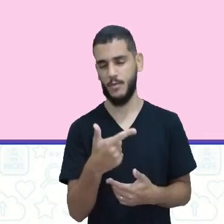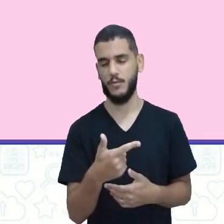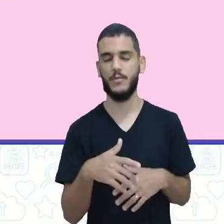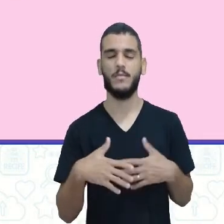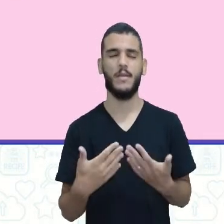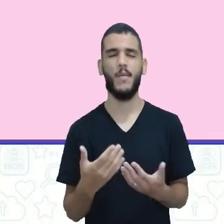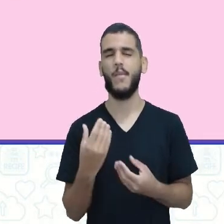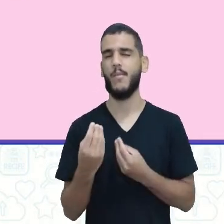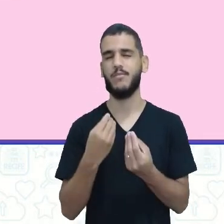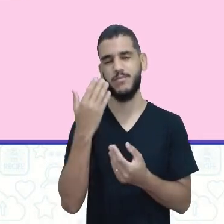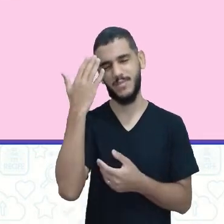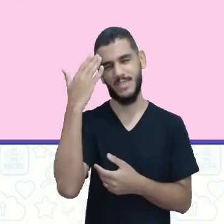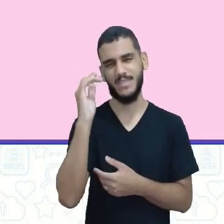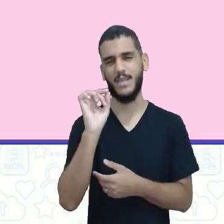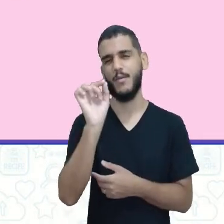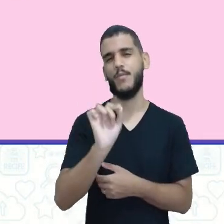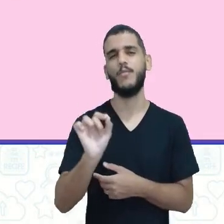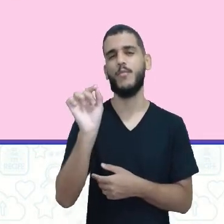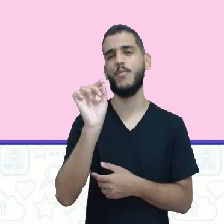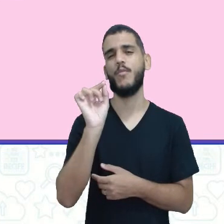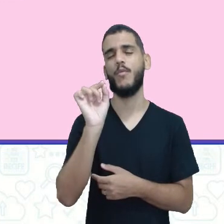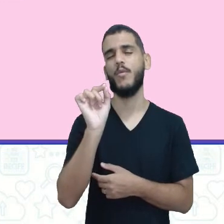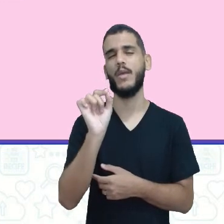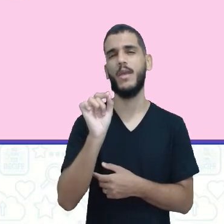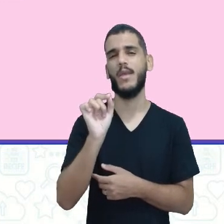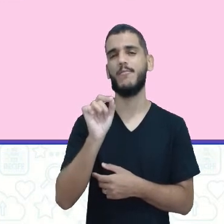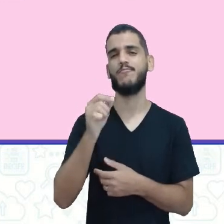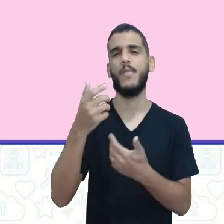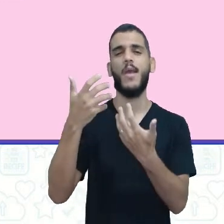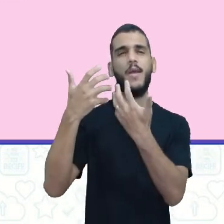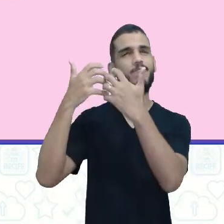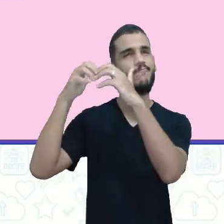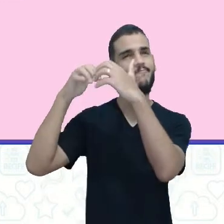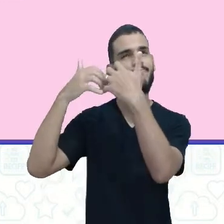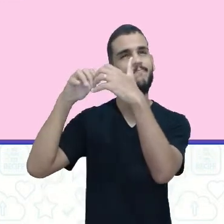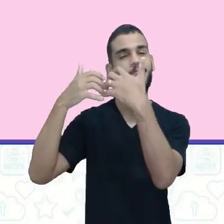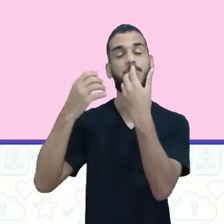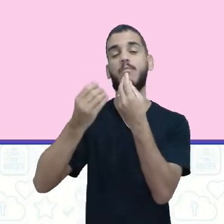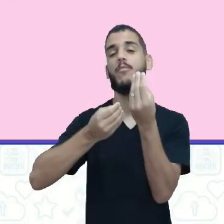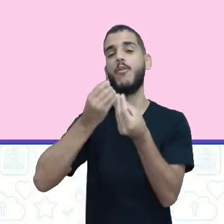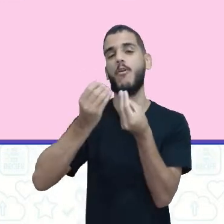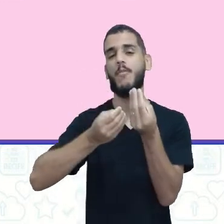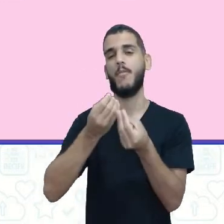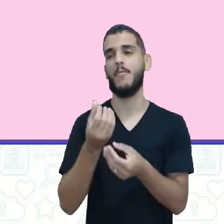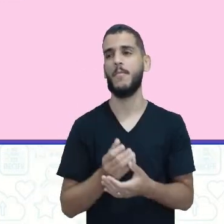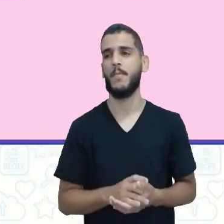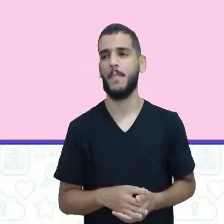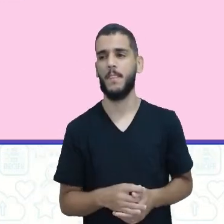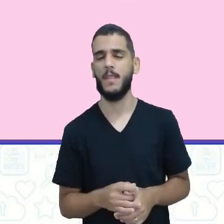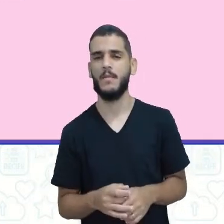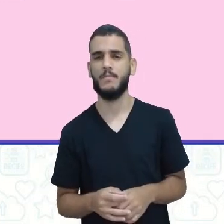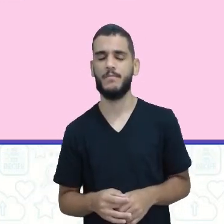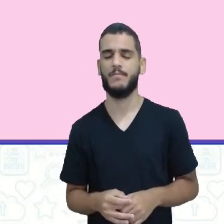conta de cabeça? Se você não souber de cabeça, gente, bota 6